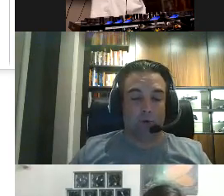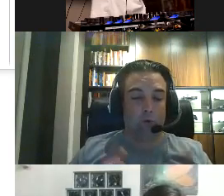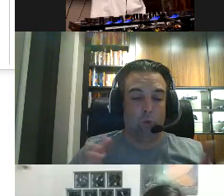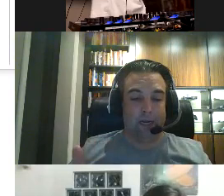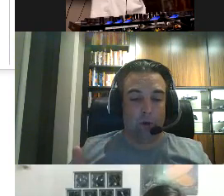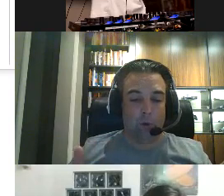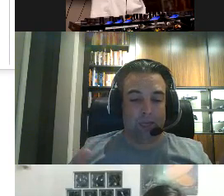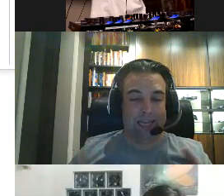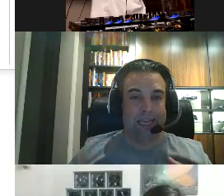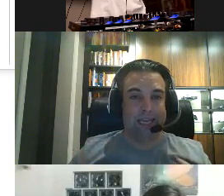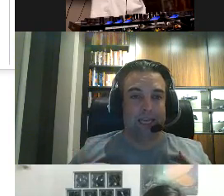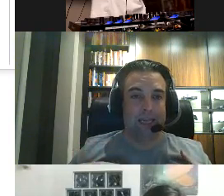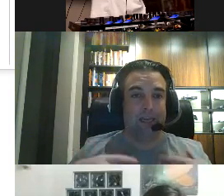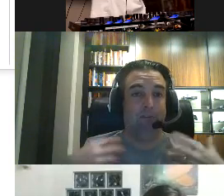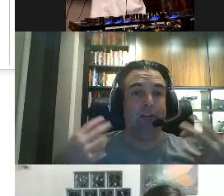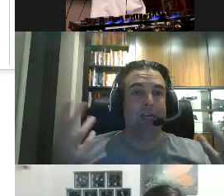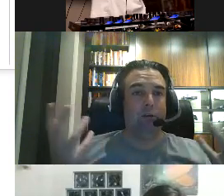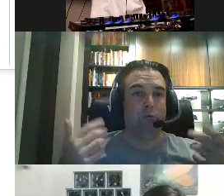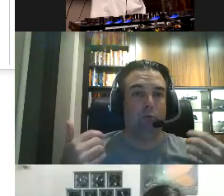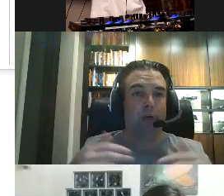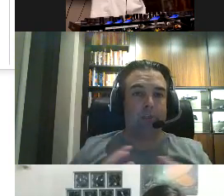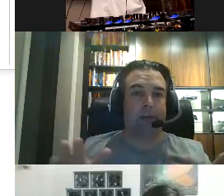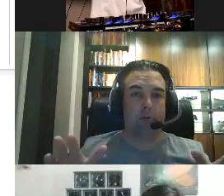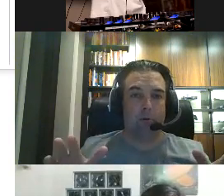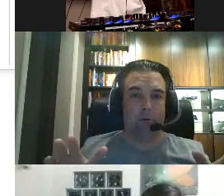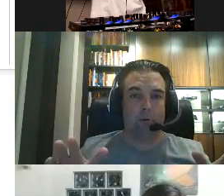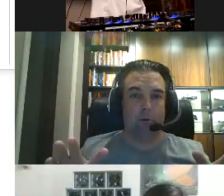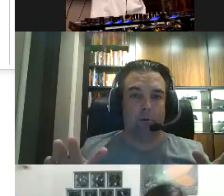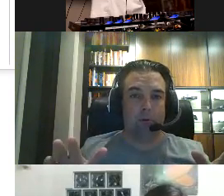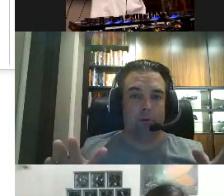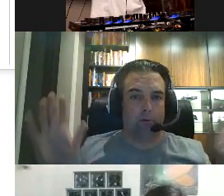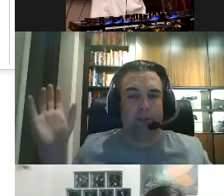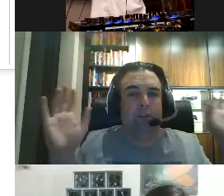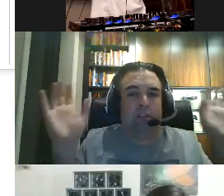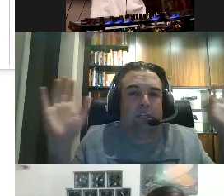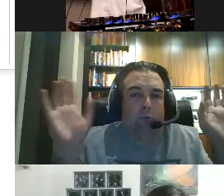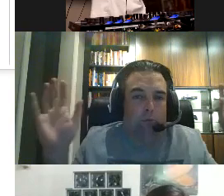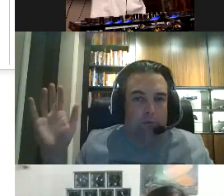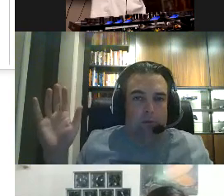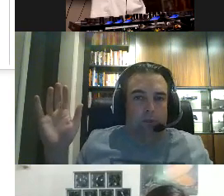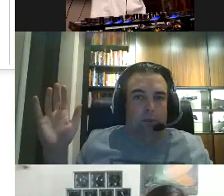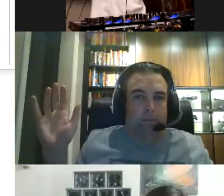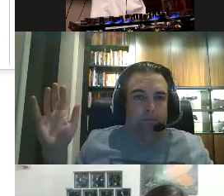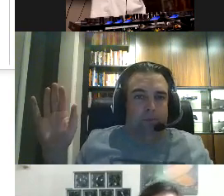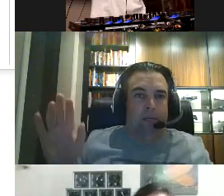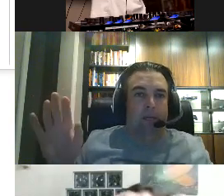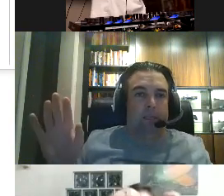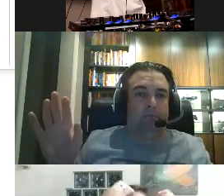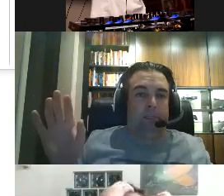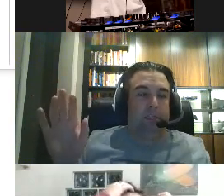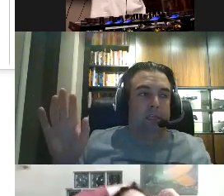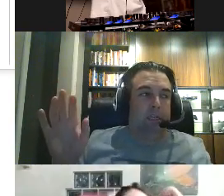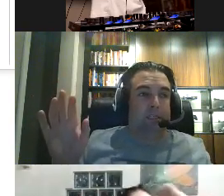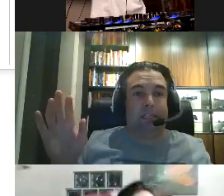baseado num ano que definiram como ano zero. Foi uma definição.